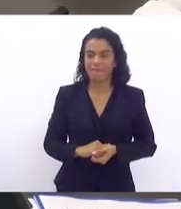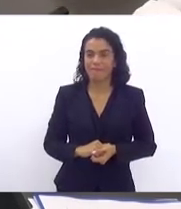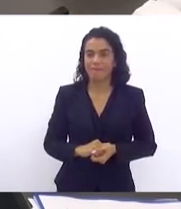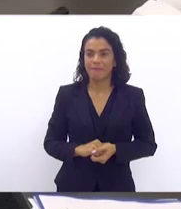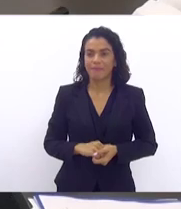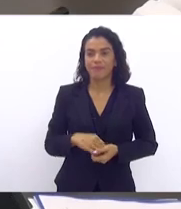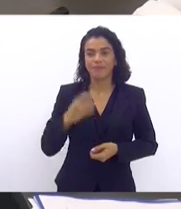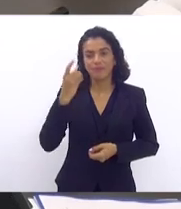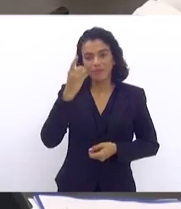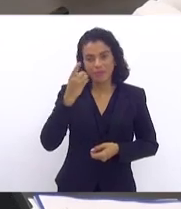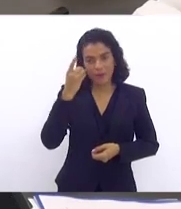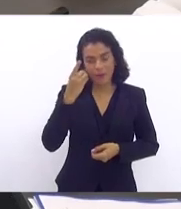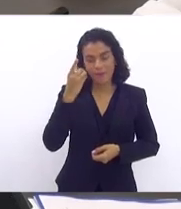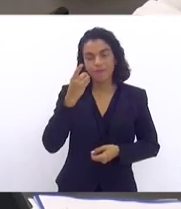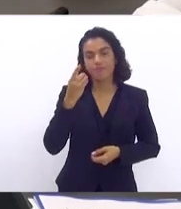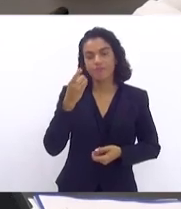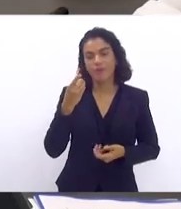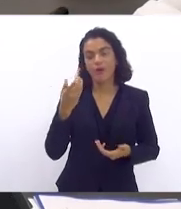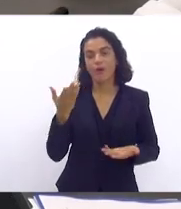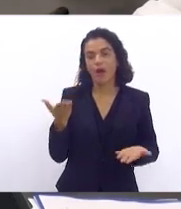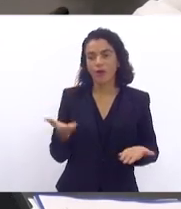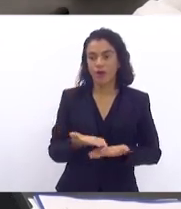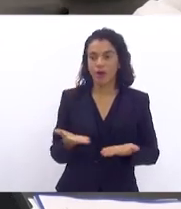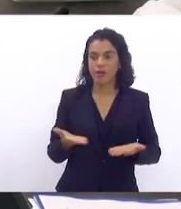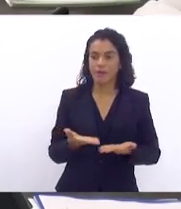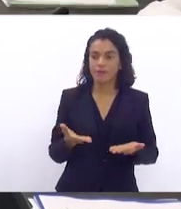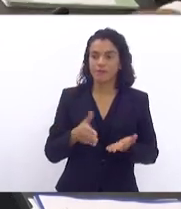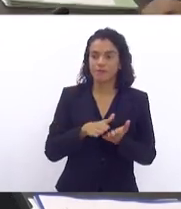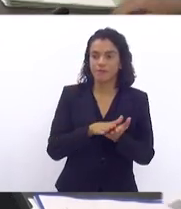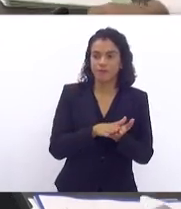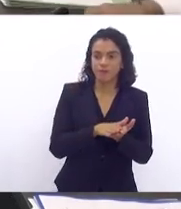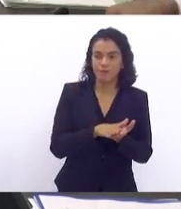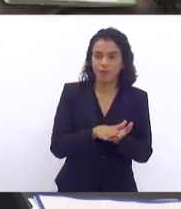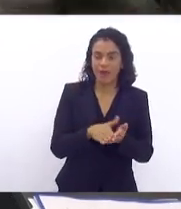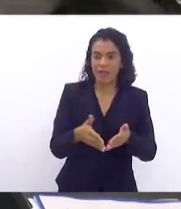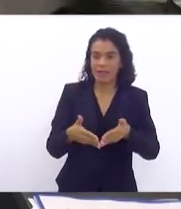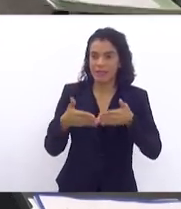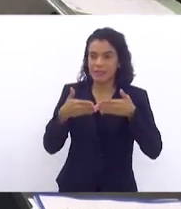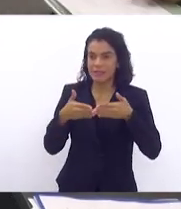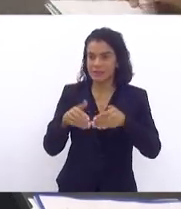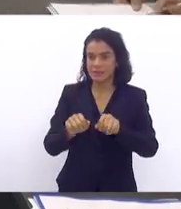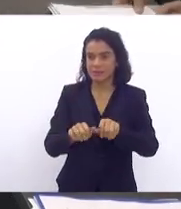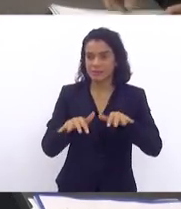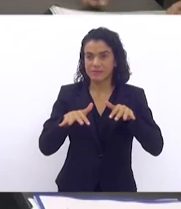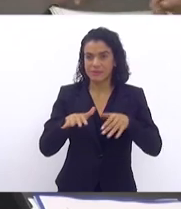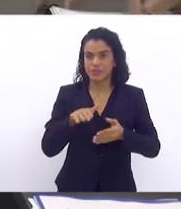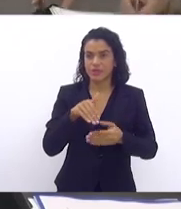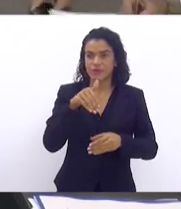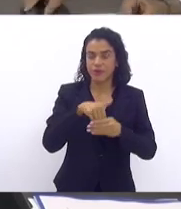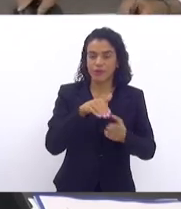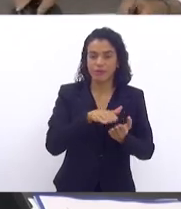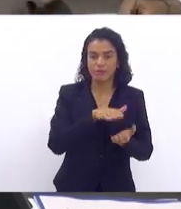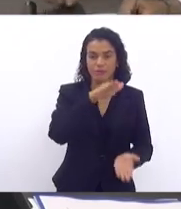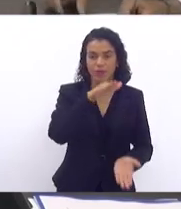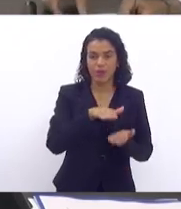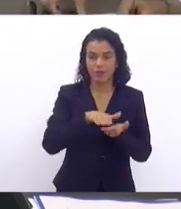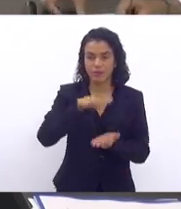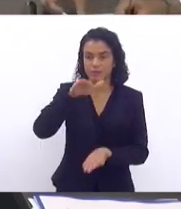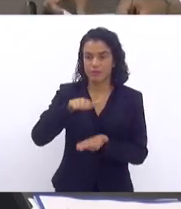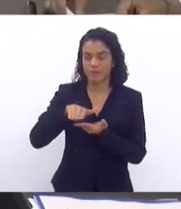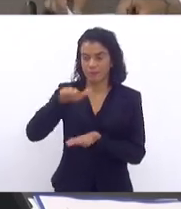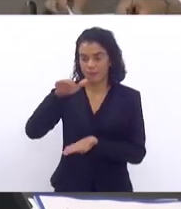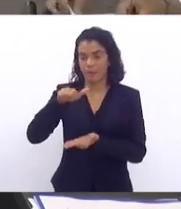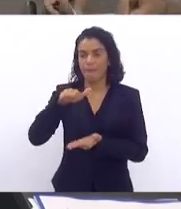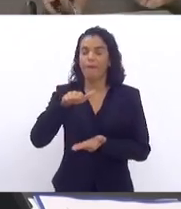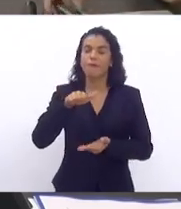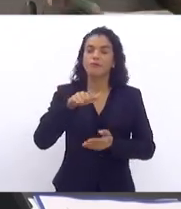trazer o voto. Então, eu passo, chamo os trabalhos à ordem, peço licença ao plenário para que a gente vote em bloco os